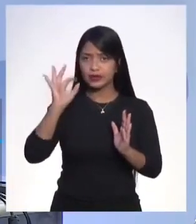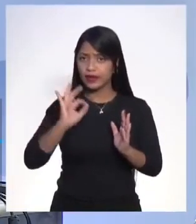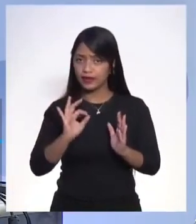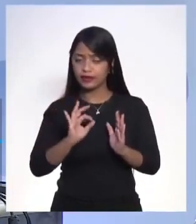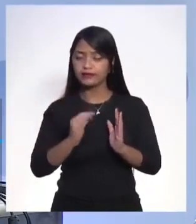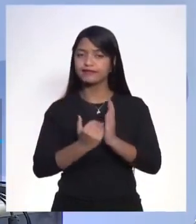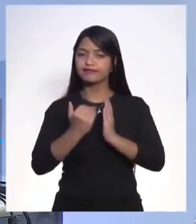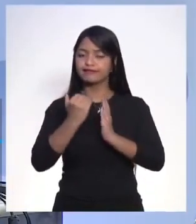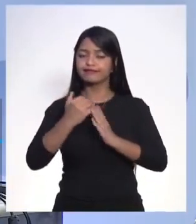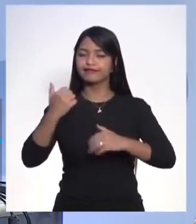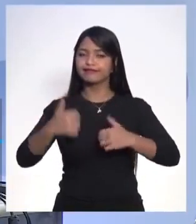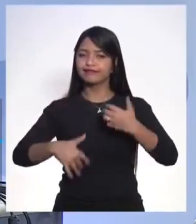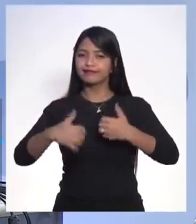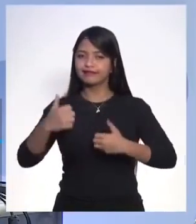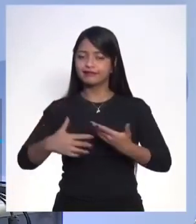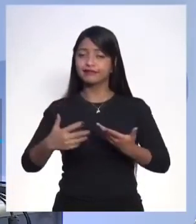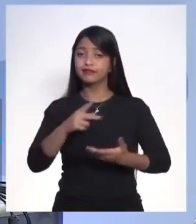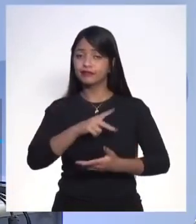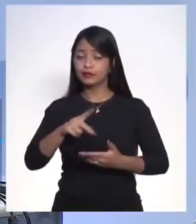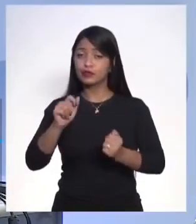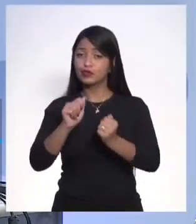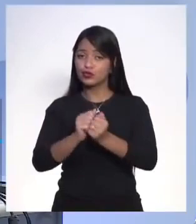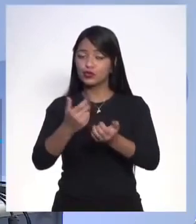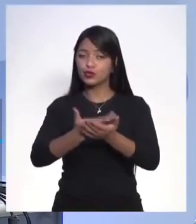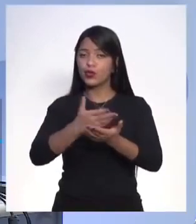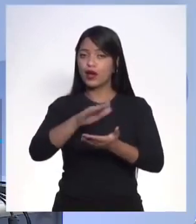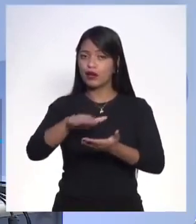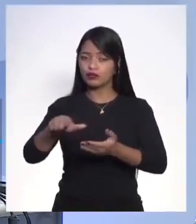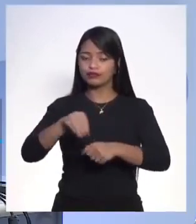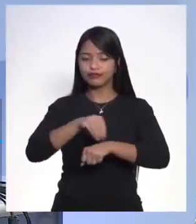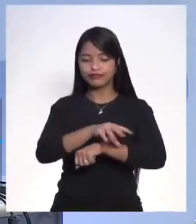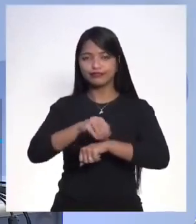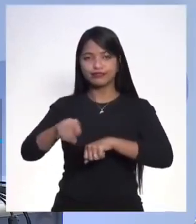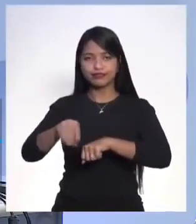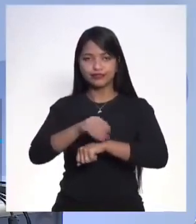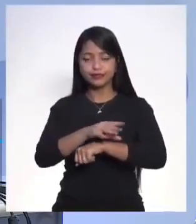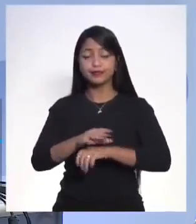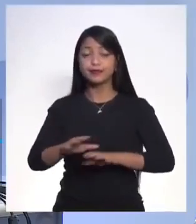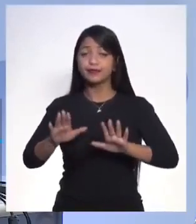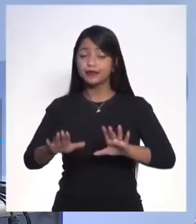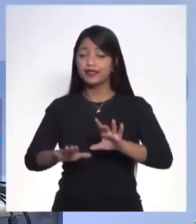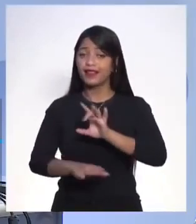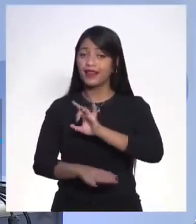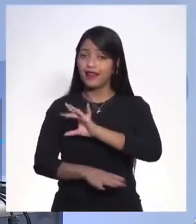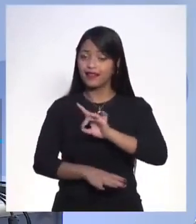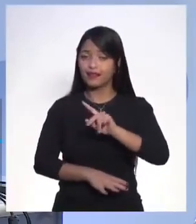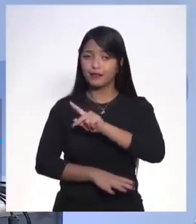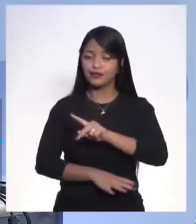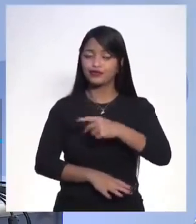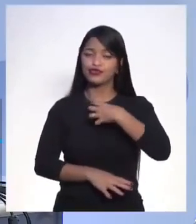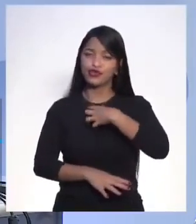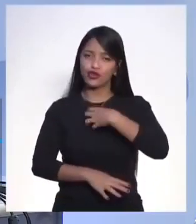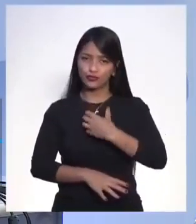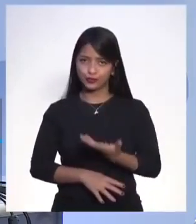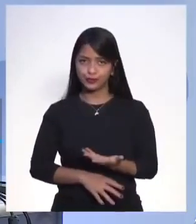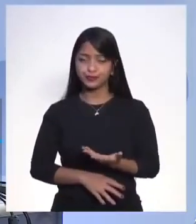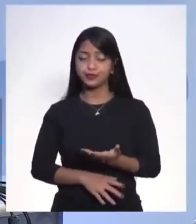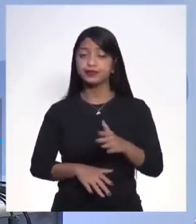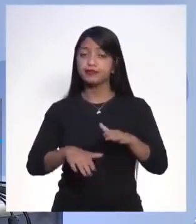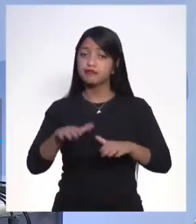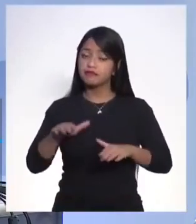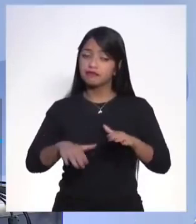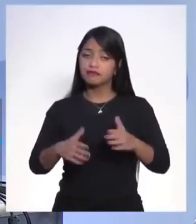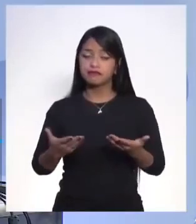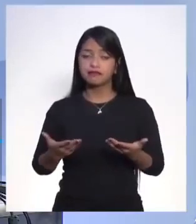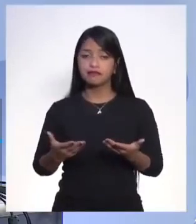vai atuando nessa leitura junto com o seu aluno. Mas, como eu disse, cada professor tem uma prática. Então, assim, às vezes, depende